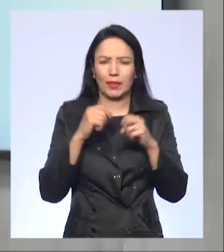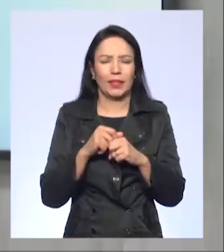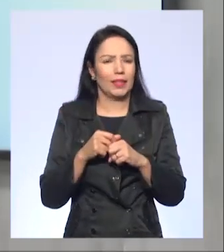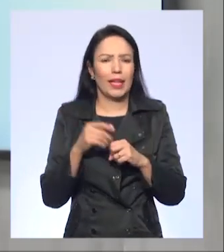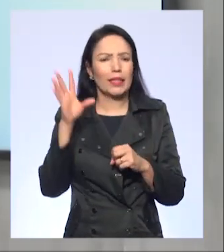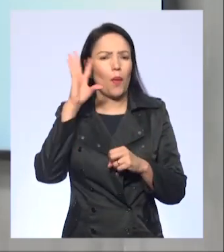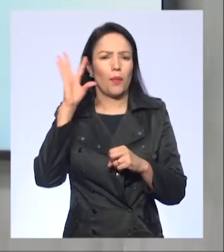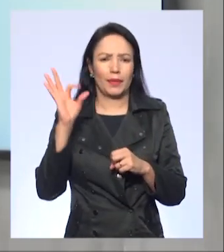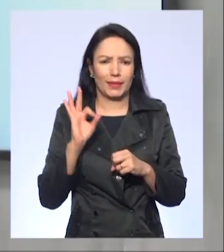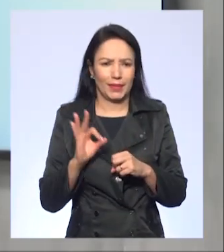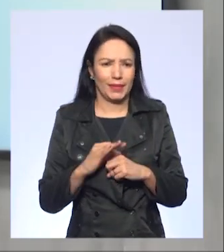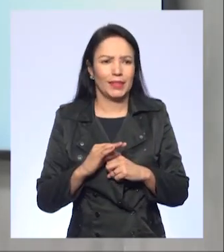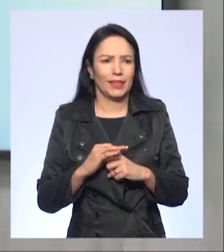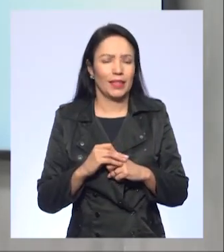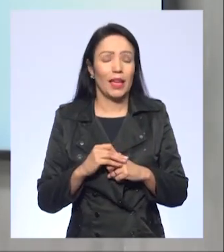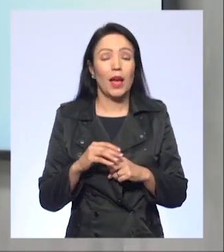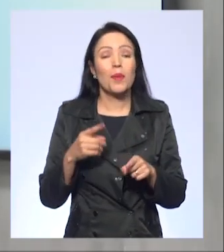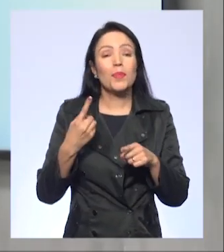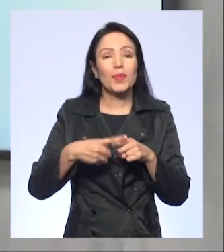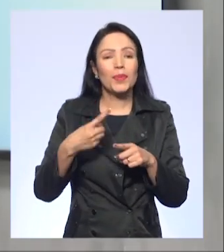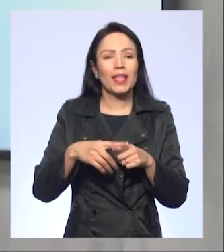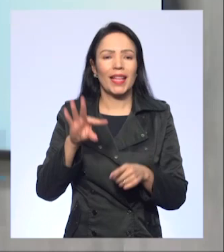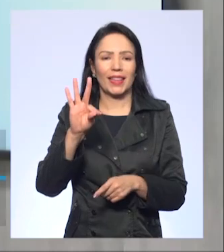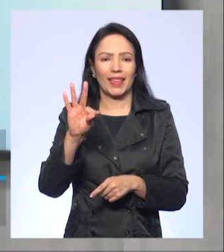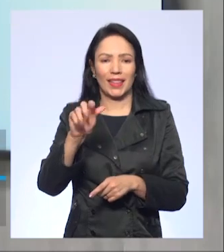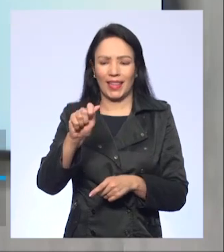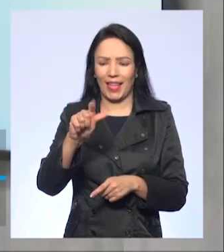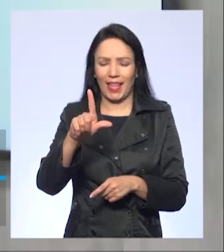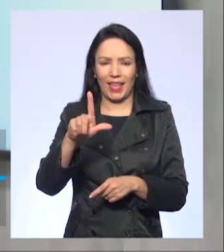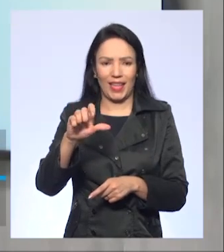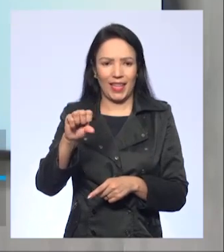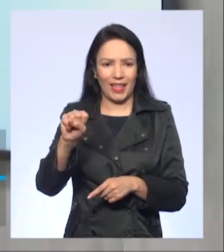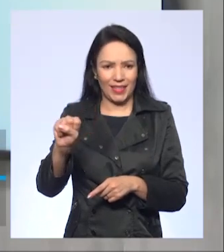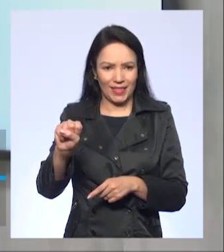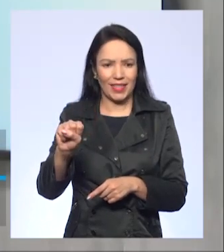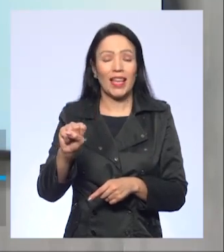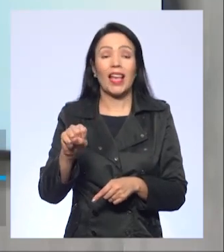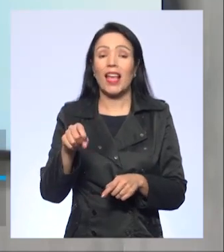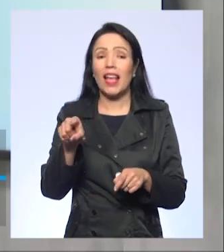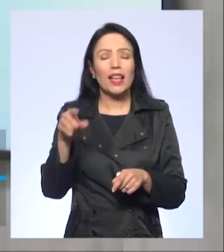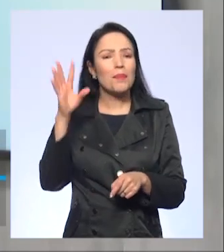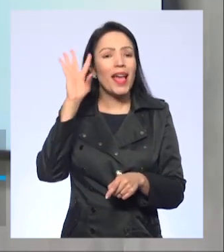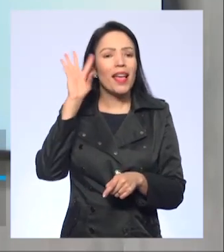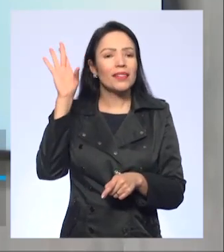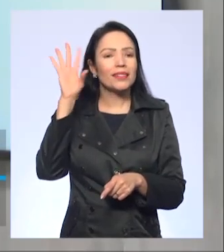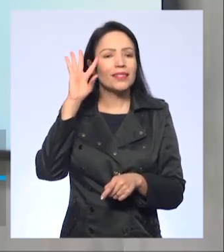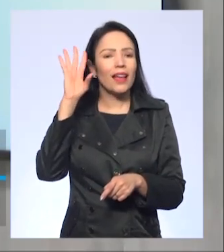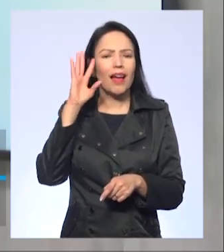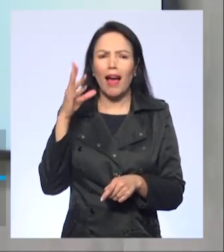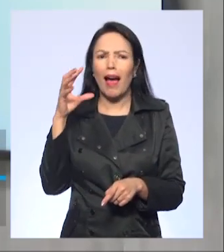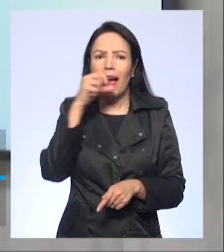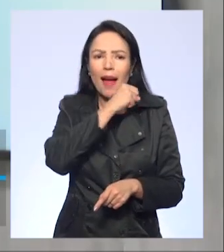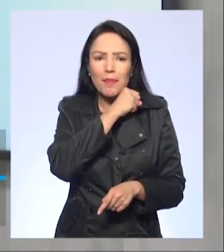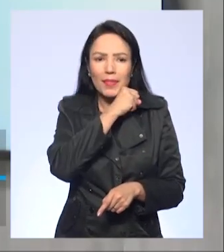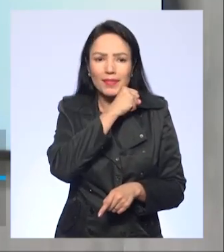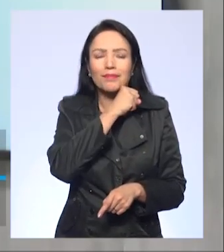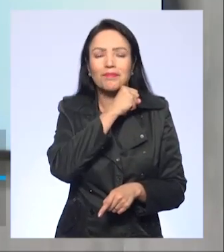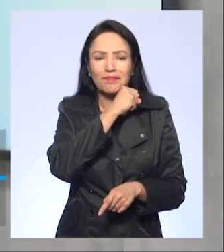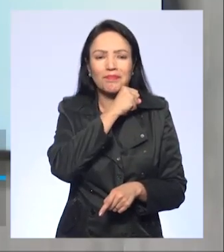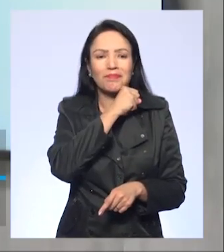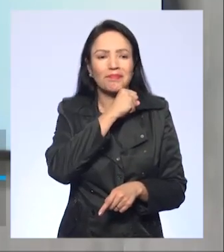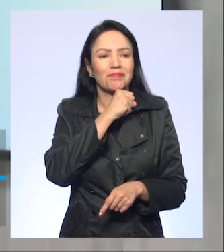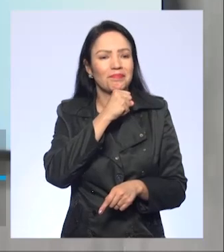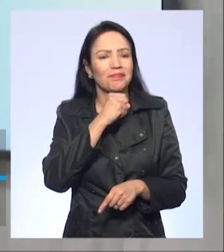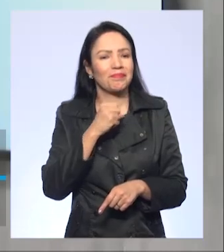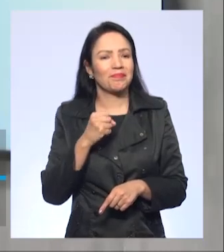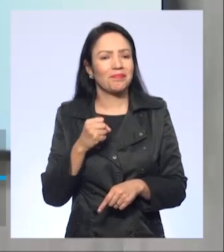Louco. Porque o Tales resolvia esse tipo de problema. Tudo por razão e proporção em 2 palitos. Fica imaginando o